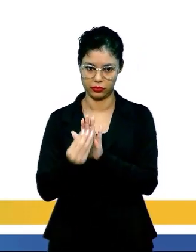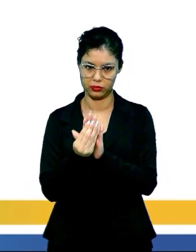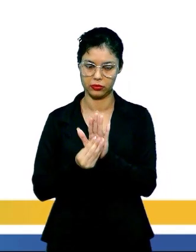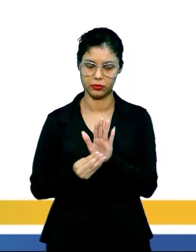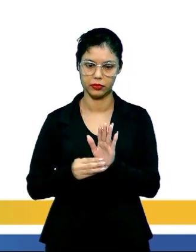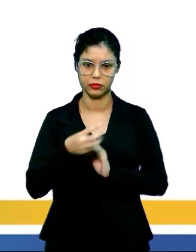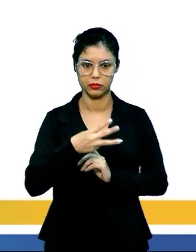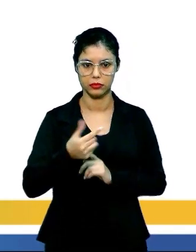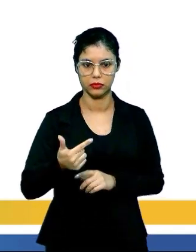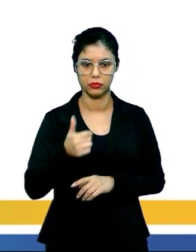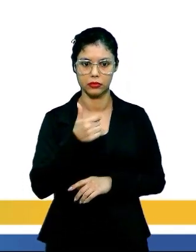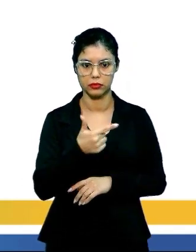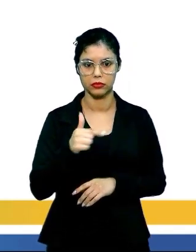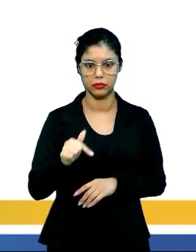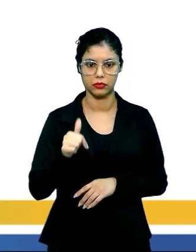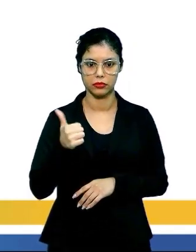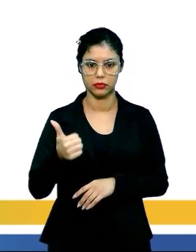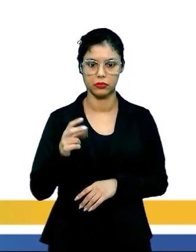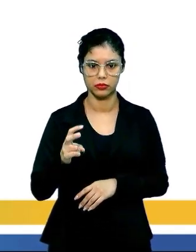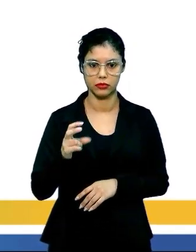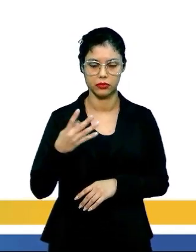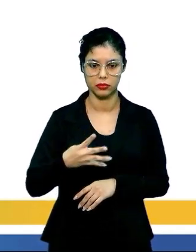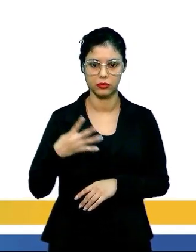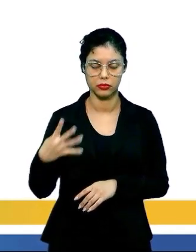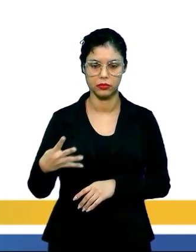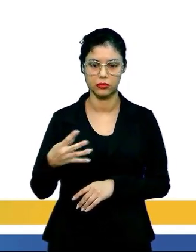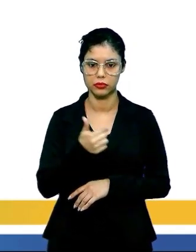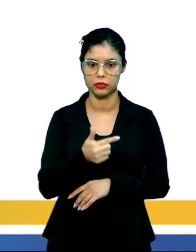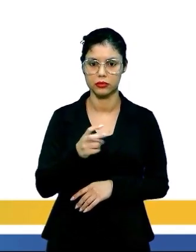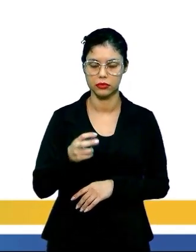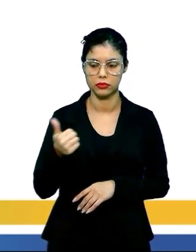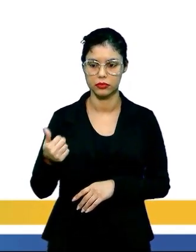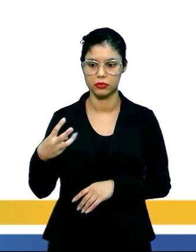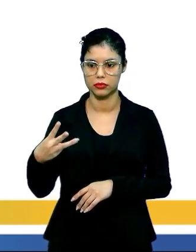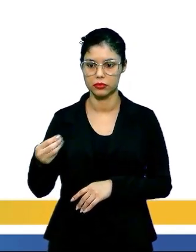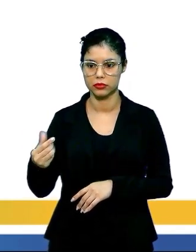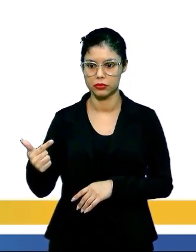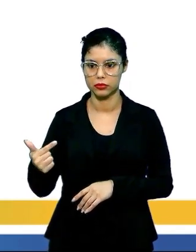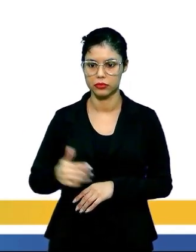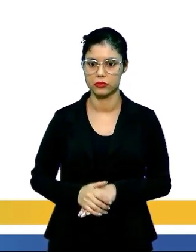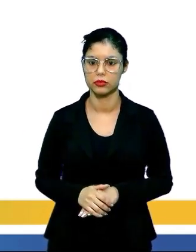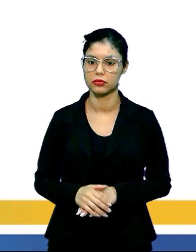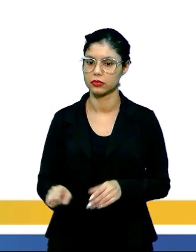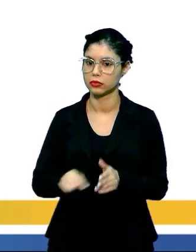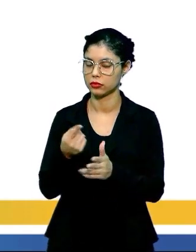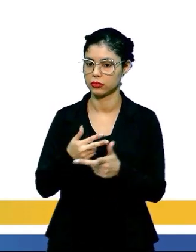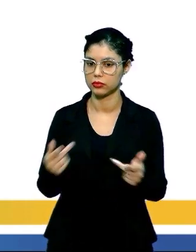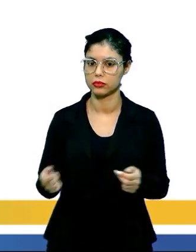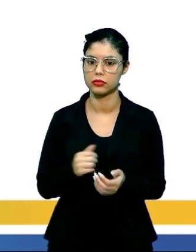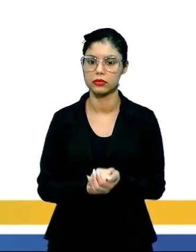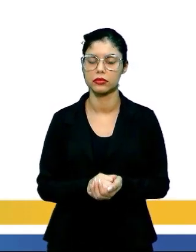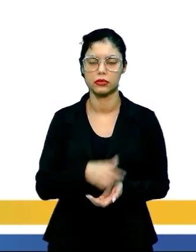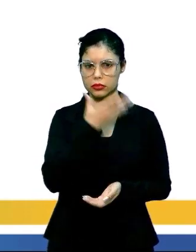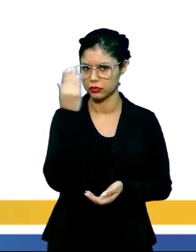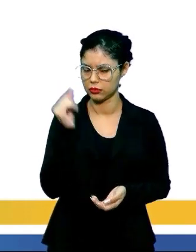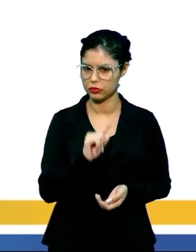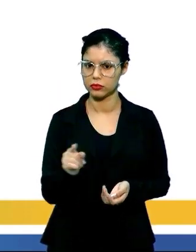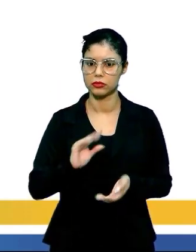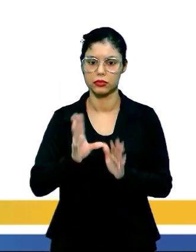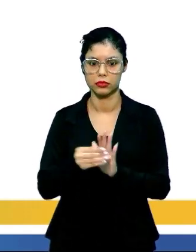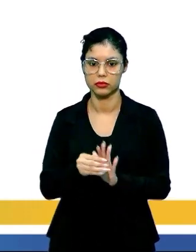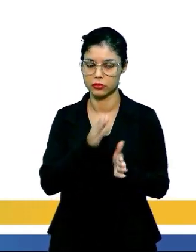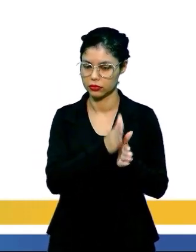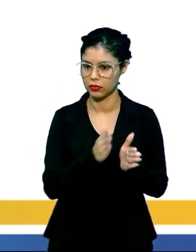dados. 32, 27, 15, 44, 15 e 32. Primeira coisa, nunca se esqueça, colocar